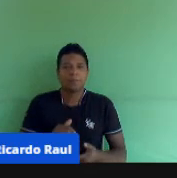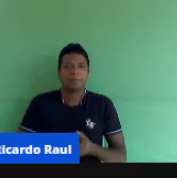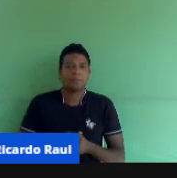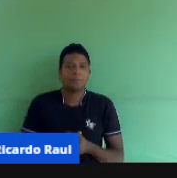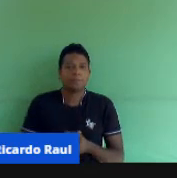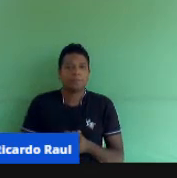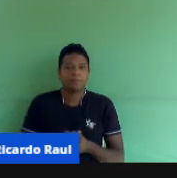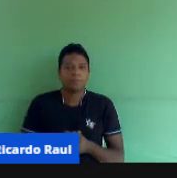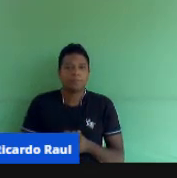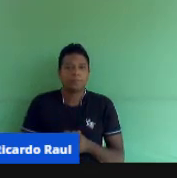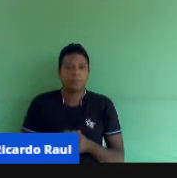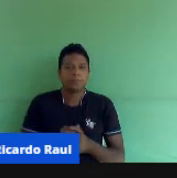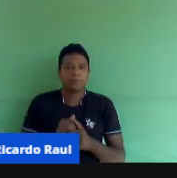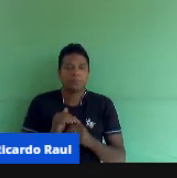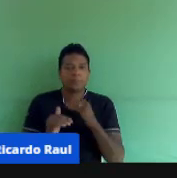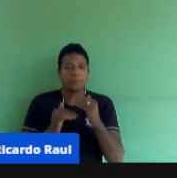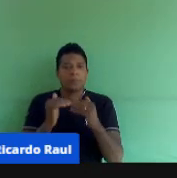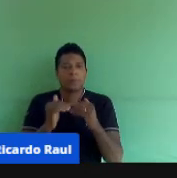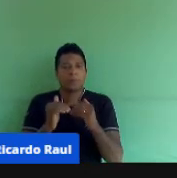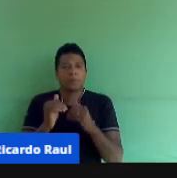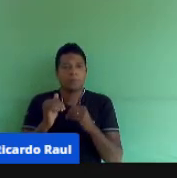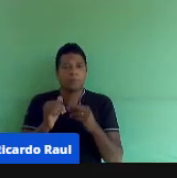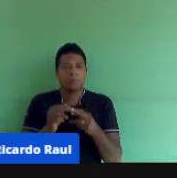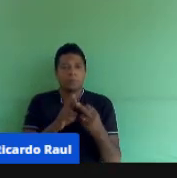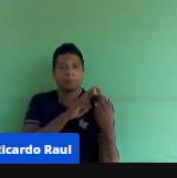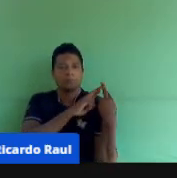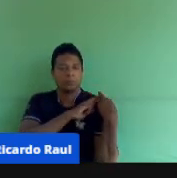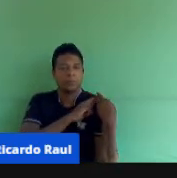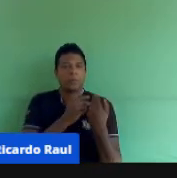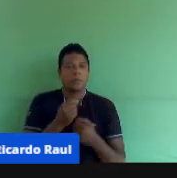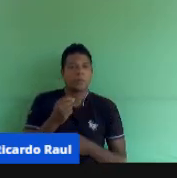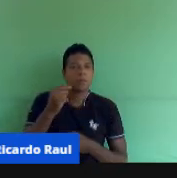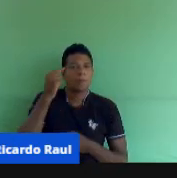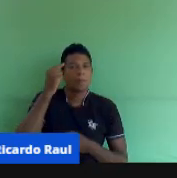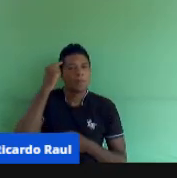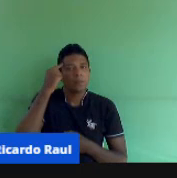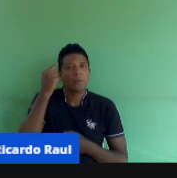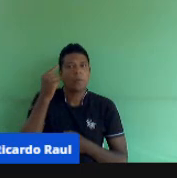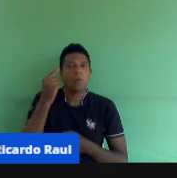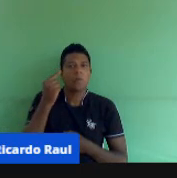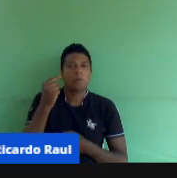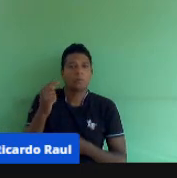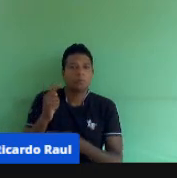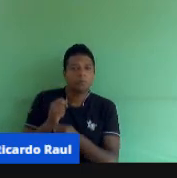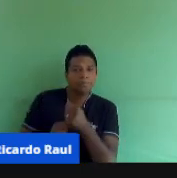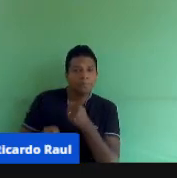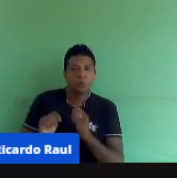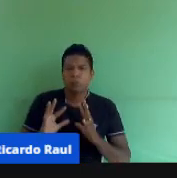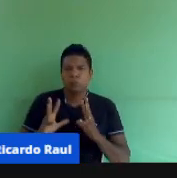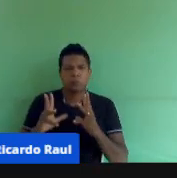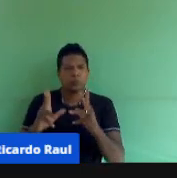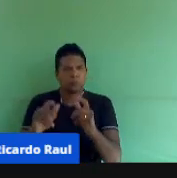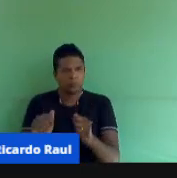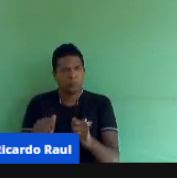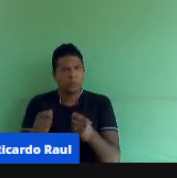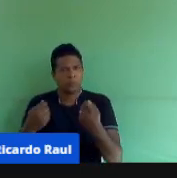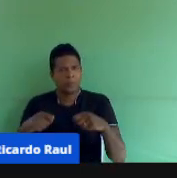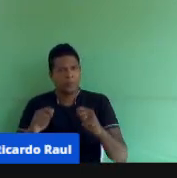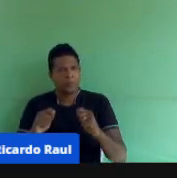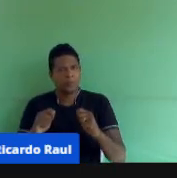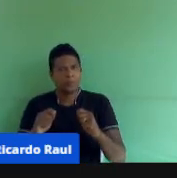produção responsáveis, né? Então, pensar se o que eu consumo, eu dou destino correto a tudo que eu consumo, eu necessito de